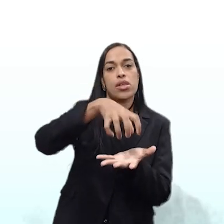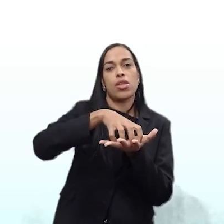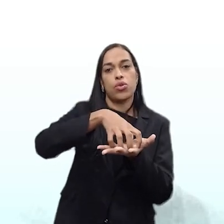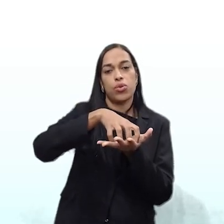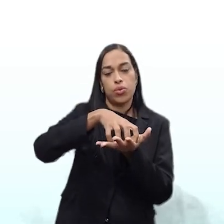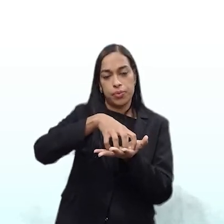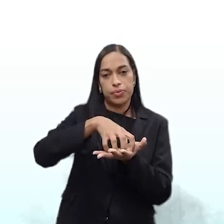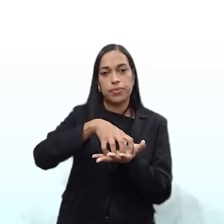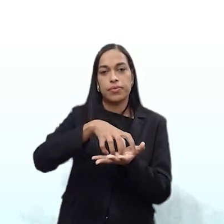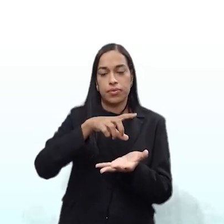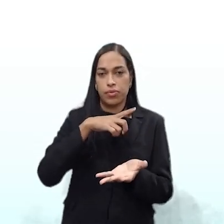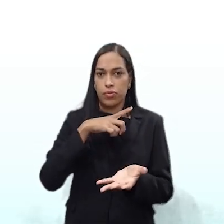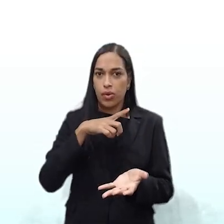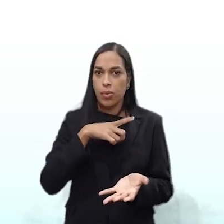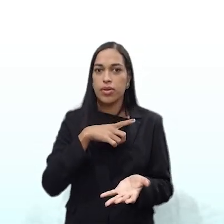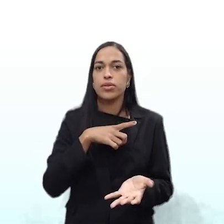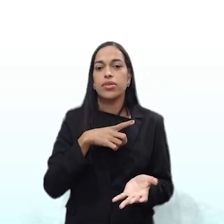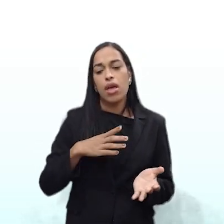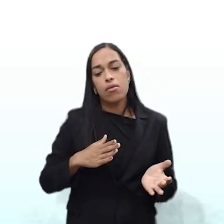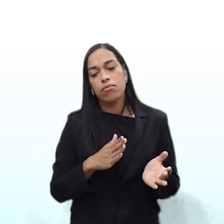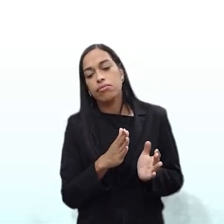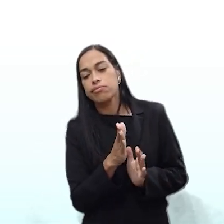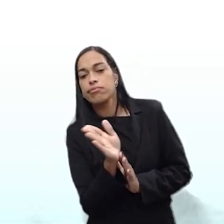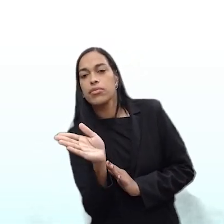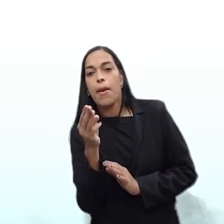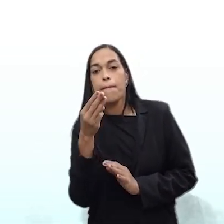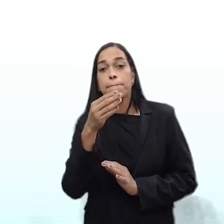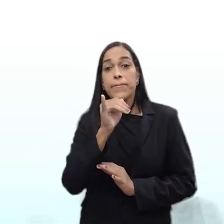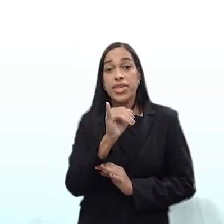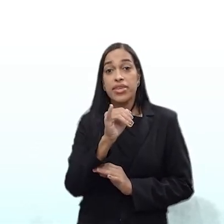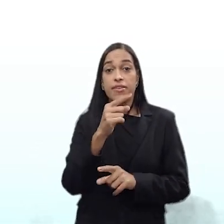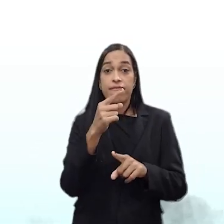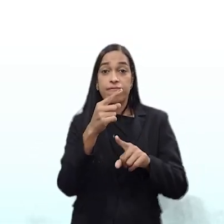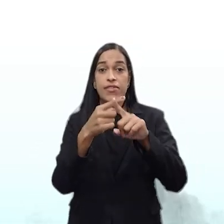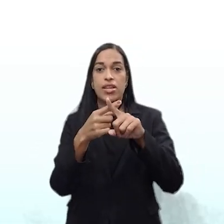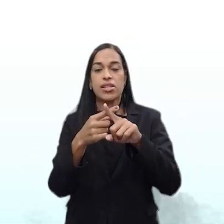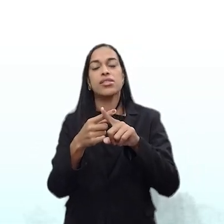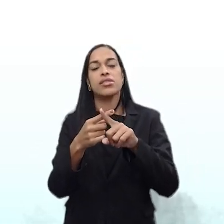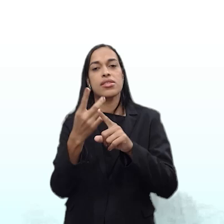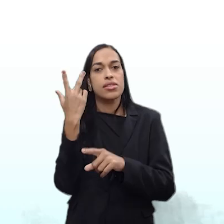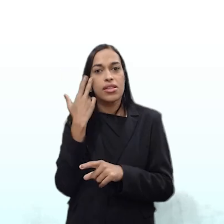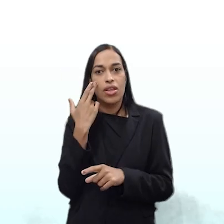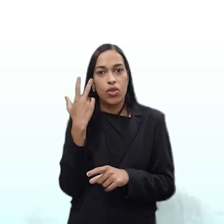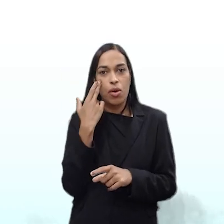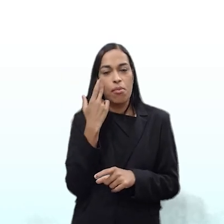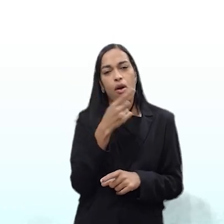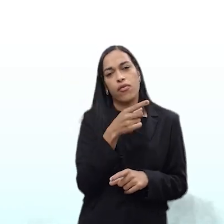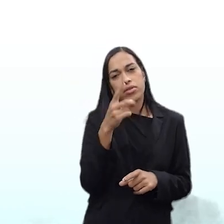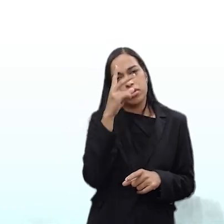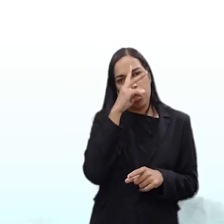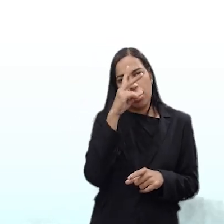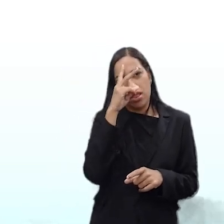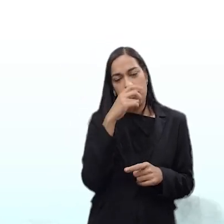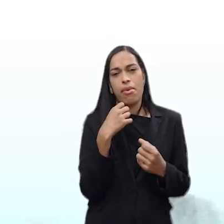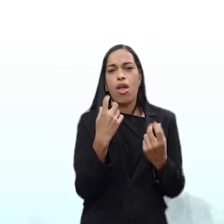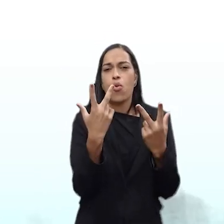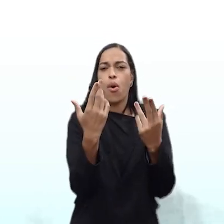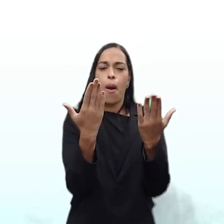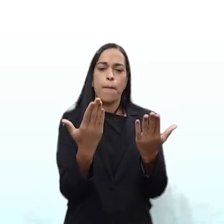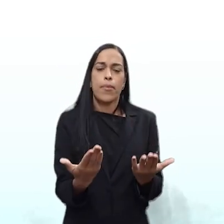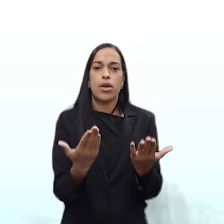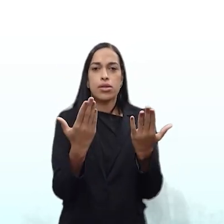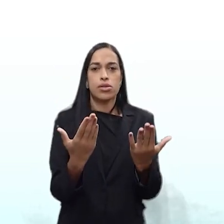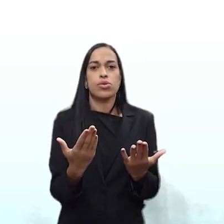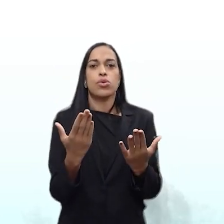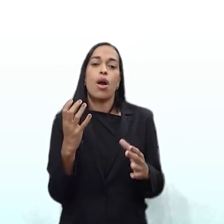Então, quando você tem o atrito, que é o μ vezes a normal, lembre-se que essa normal vai ser igual ao peso, ficando